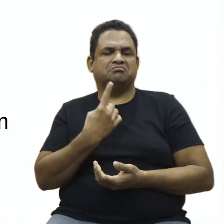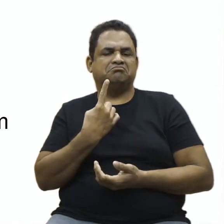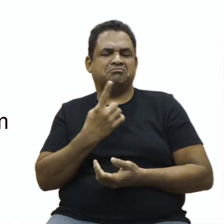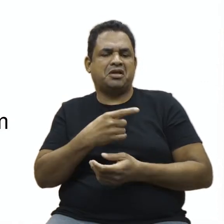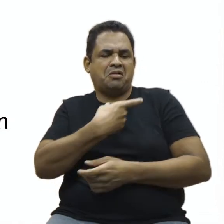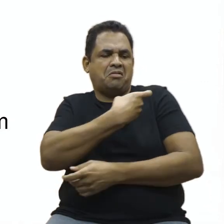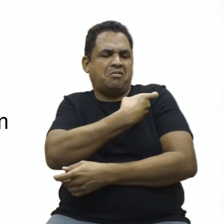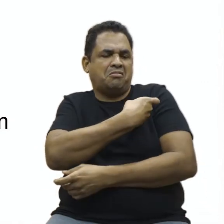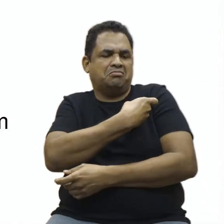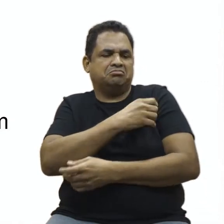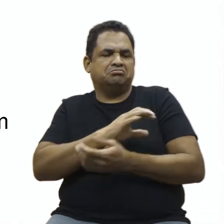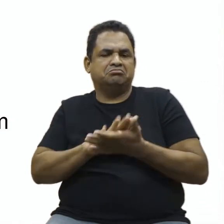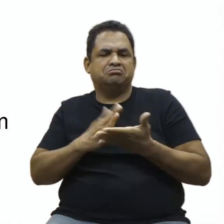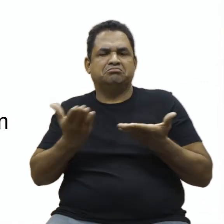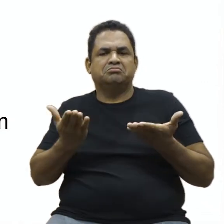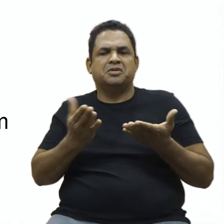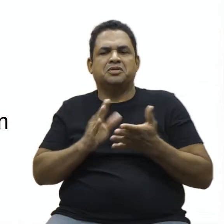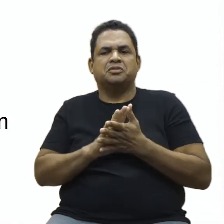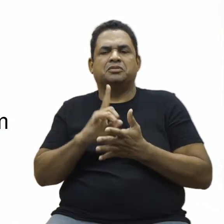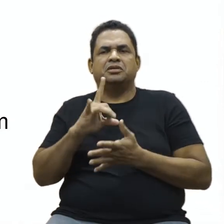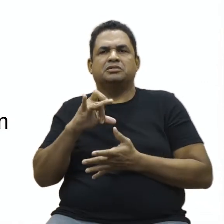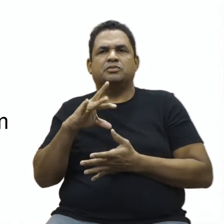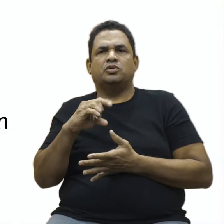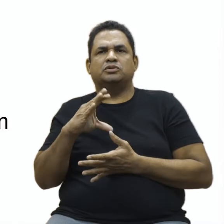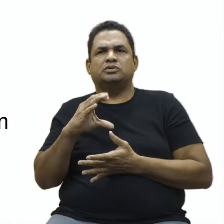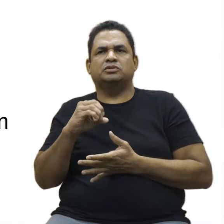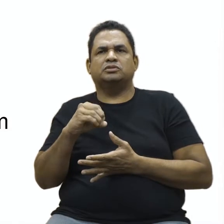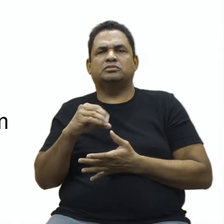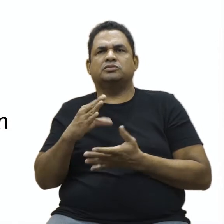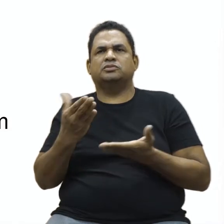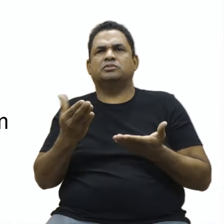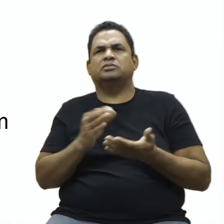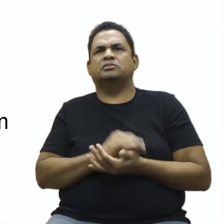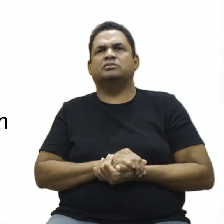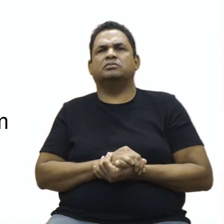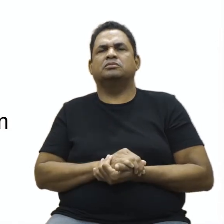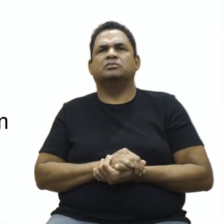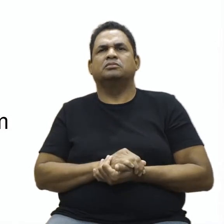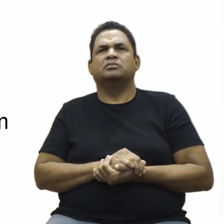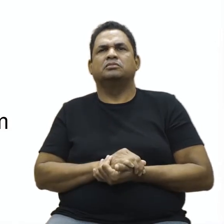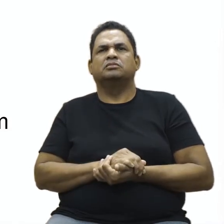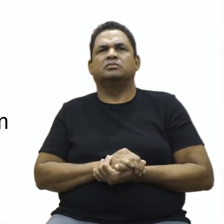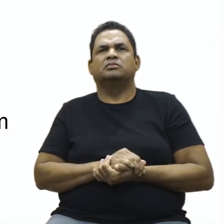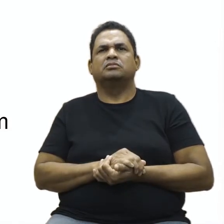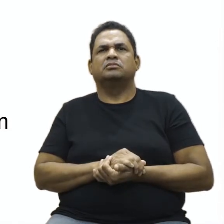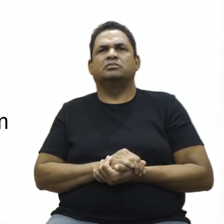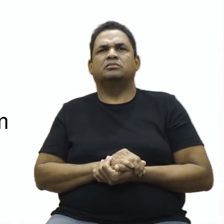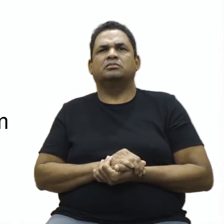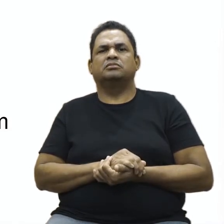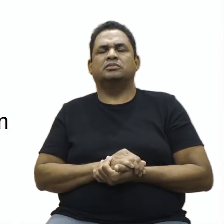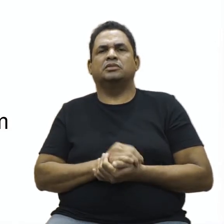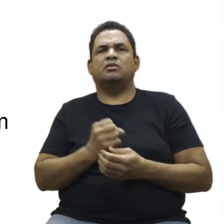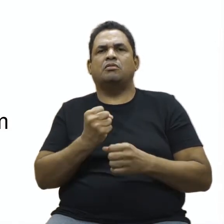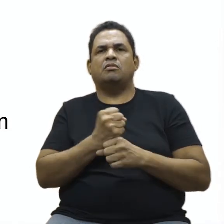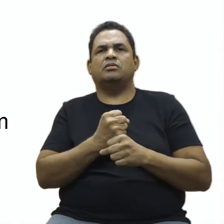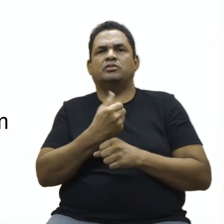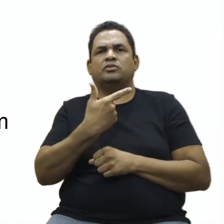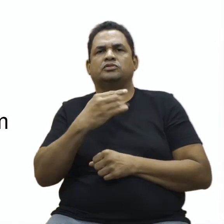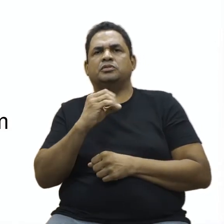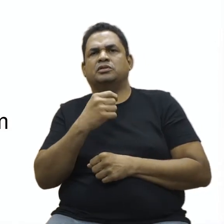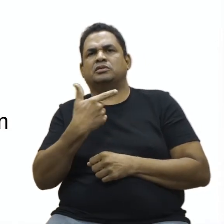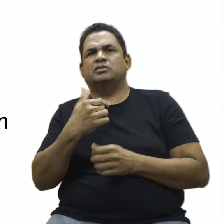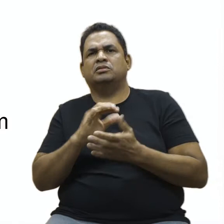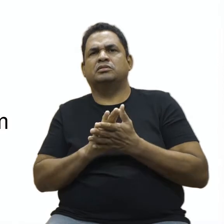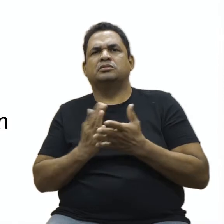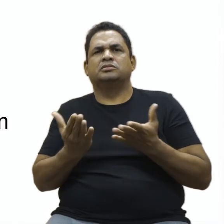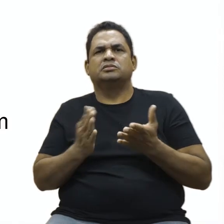contra o despotismo, né? A Mafalda diz. Aí, aqui a questão de 2010 do Enem diz assim, uma